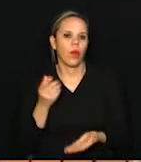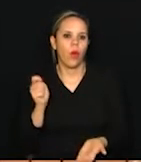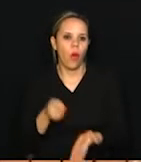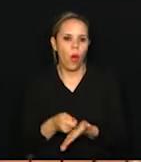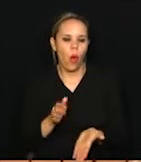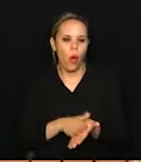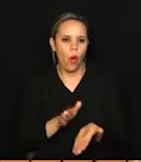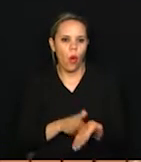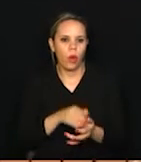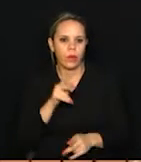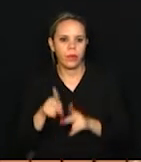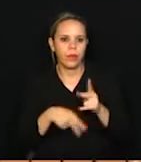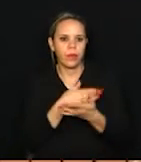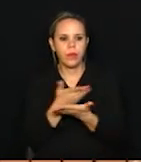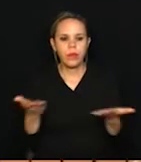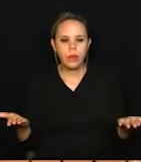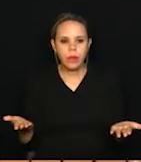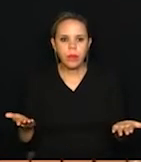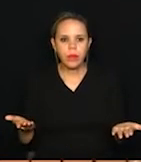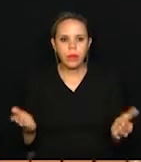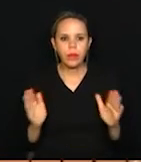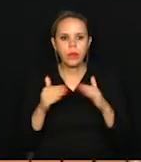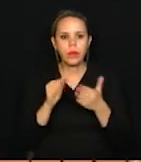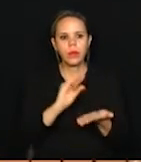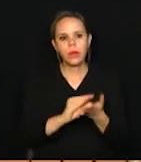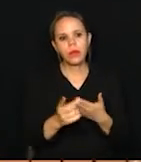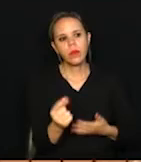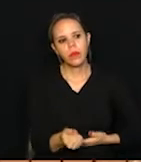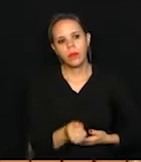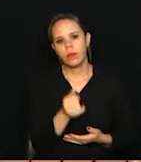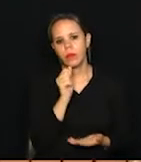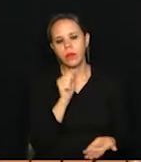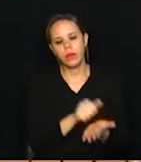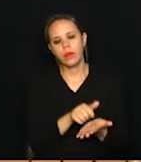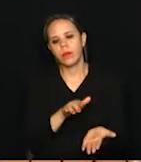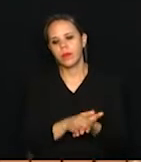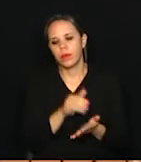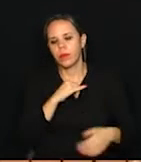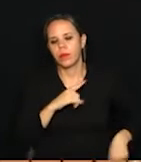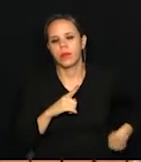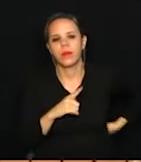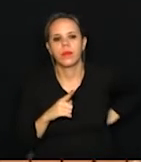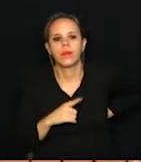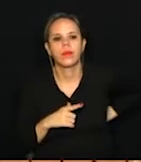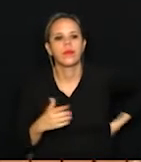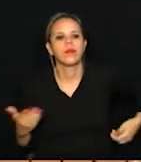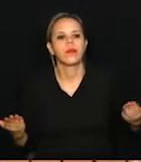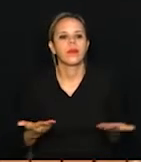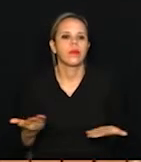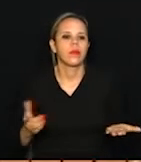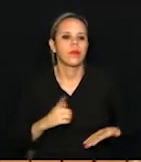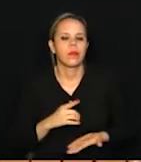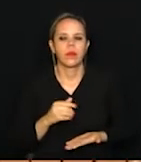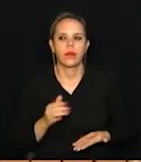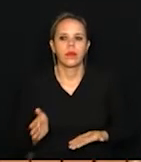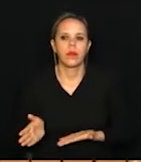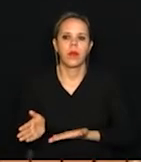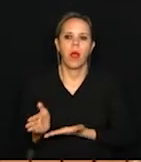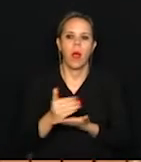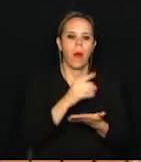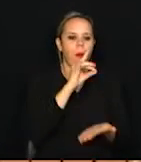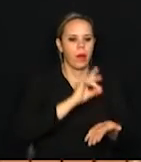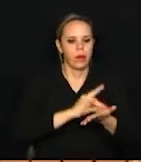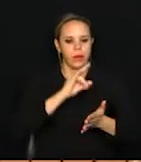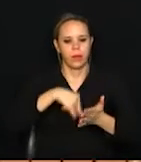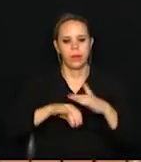da população quanto à destinação desses recursos, que nós temos os dados aqui, que agora nós temos através de dados oficiais fornecidos